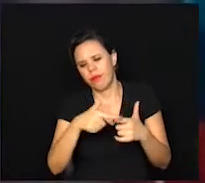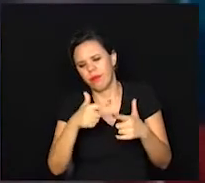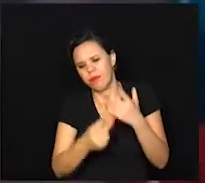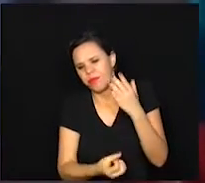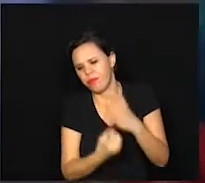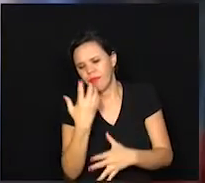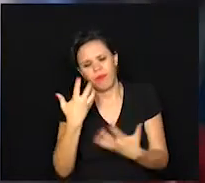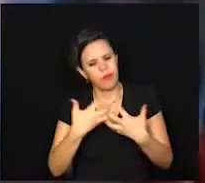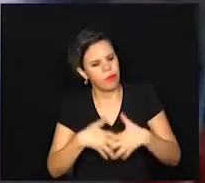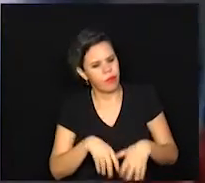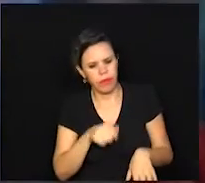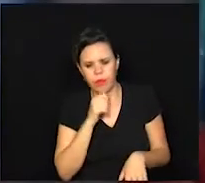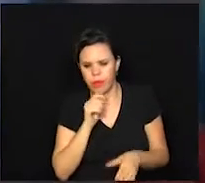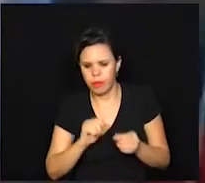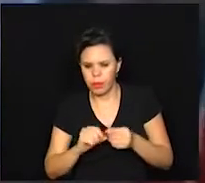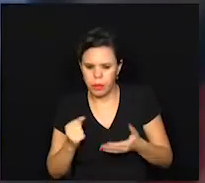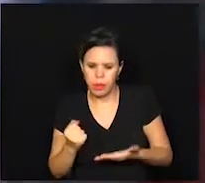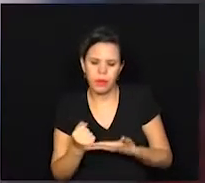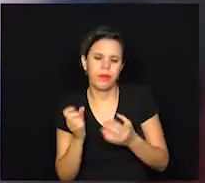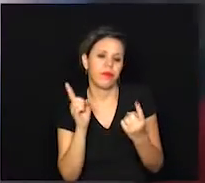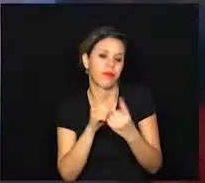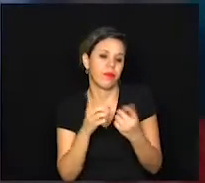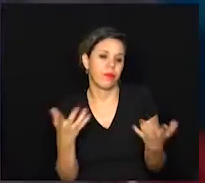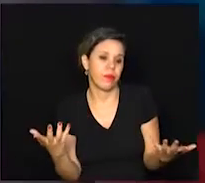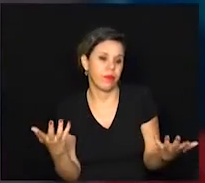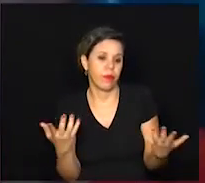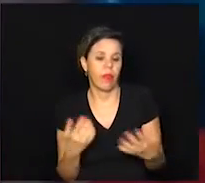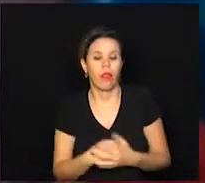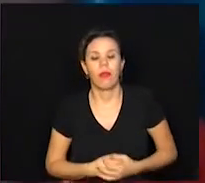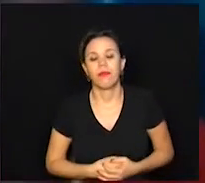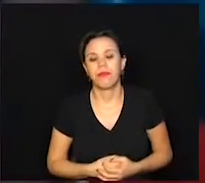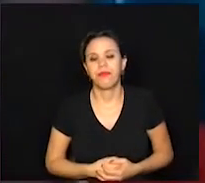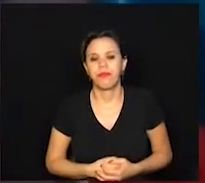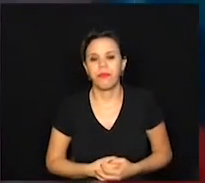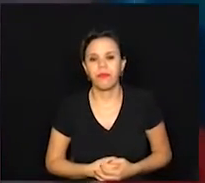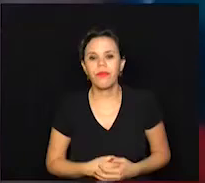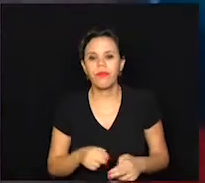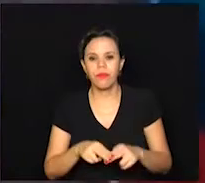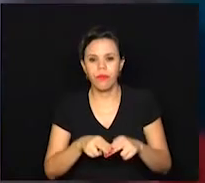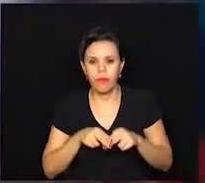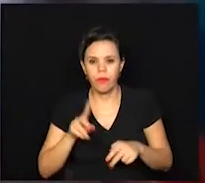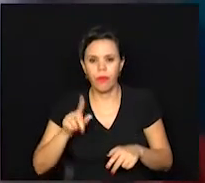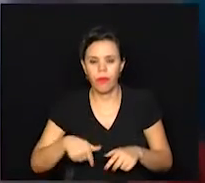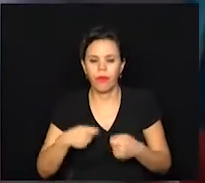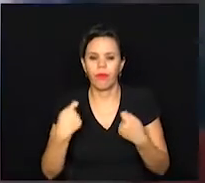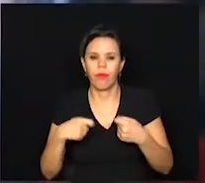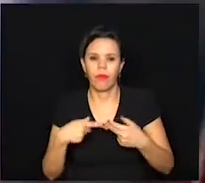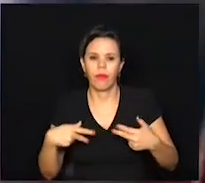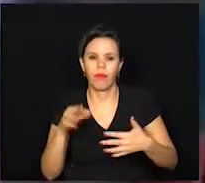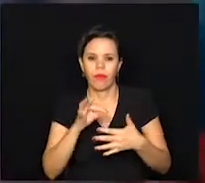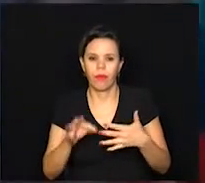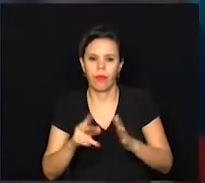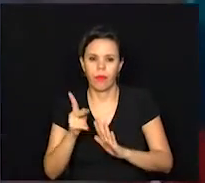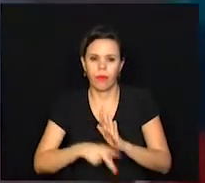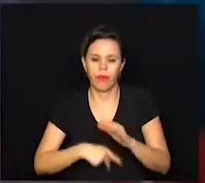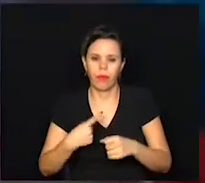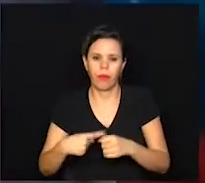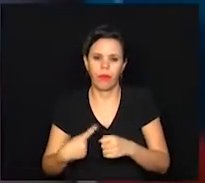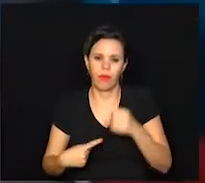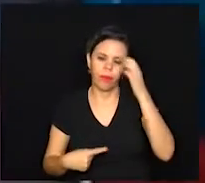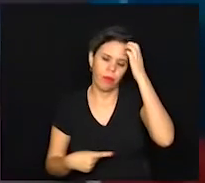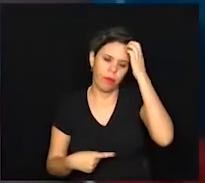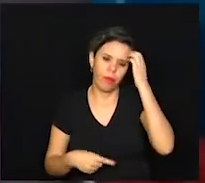não foram equacionadas, né? Portanto, são demandas que um plano municipal de